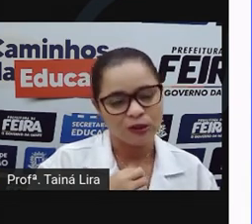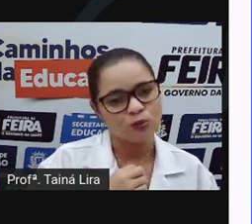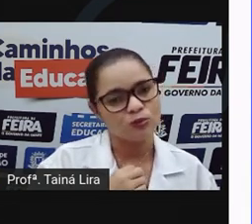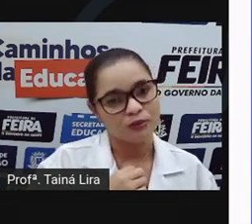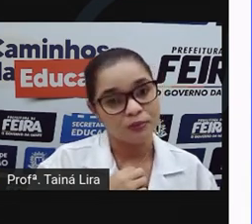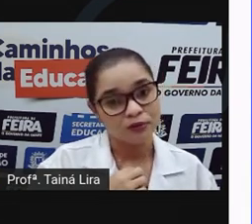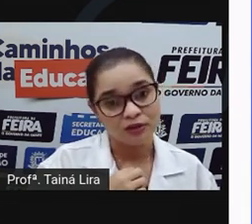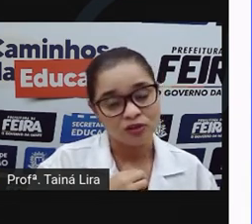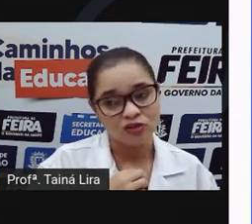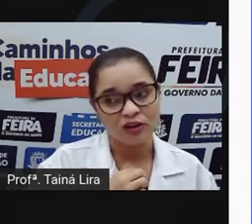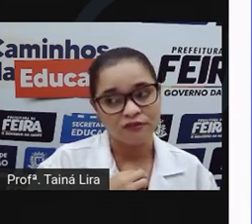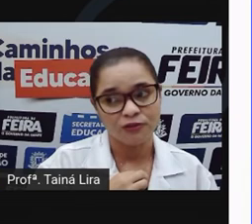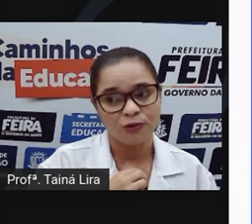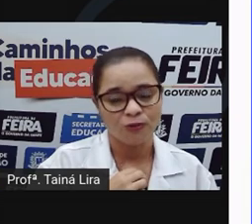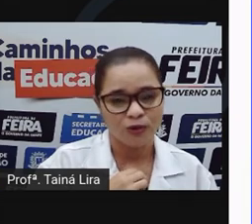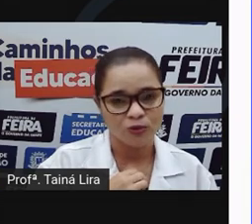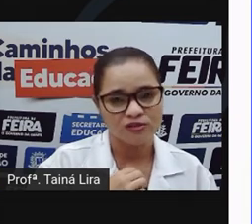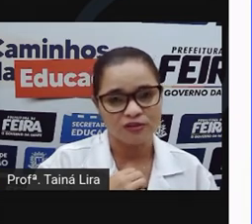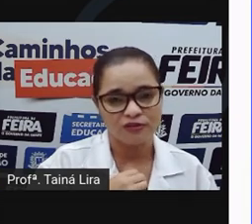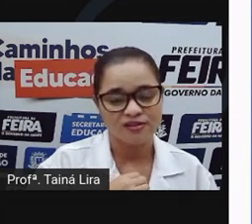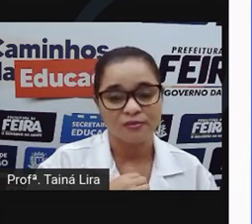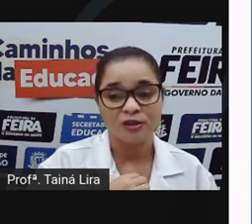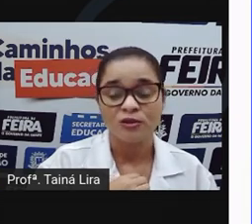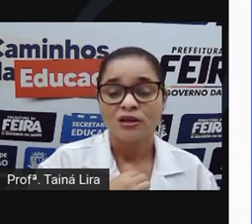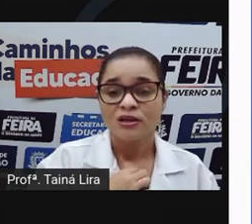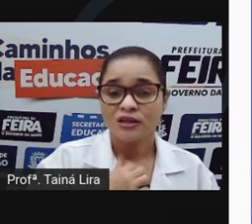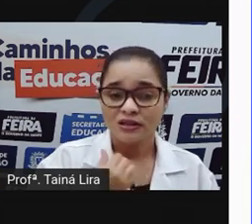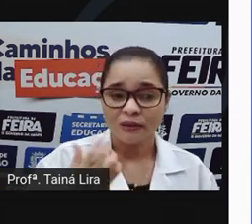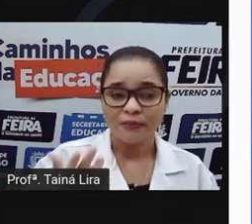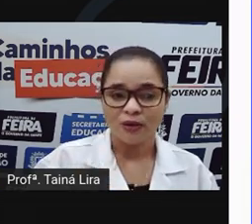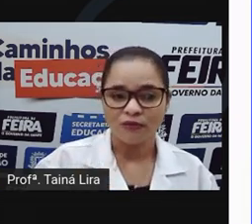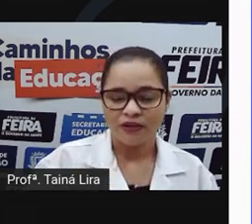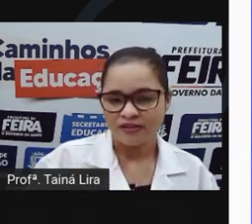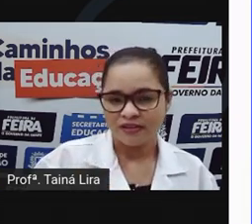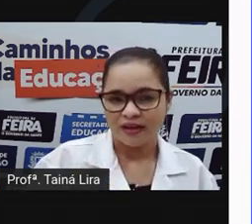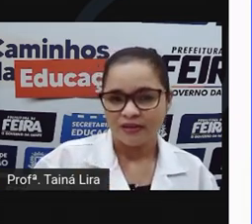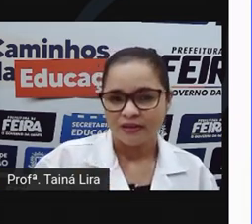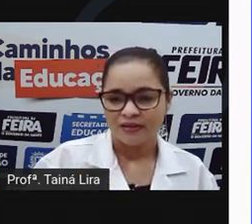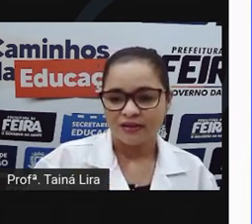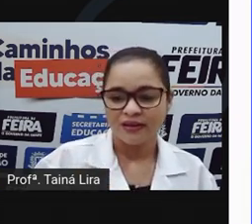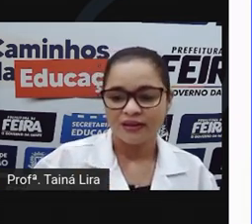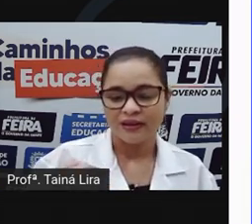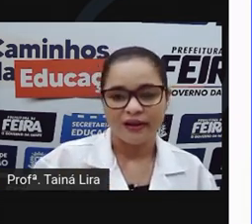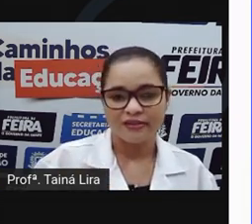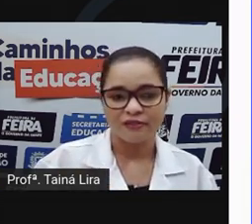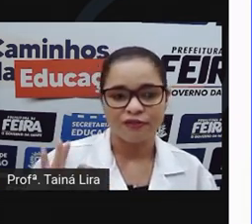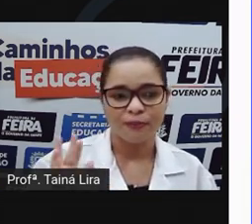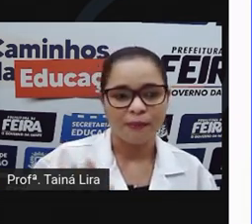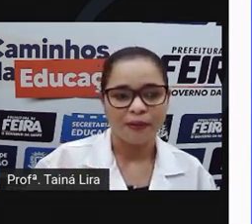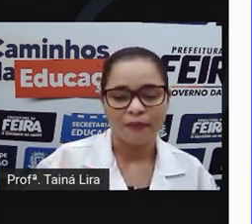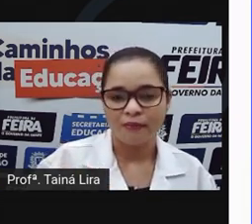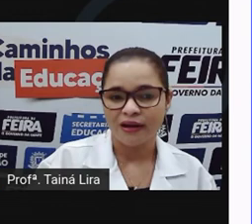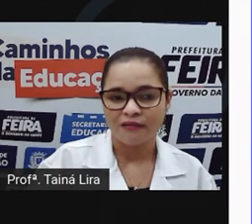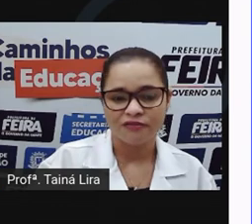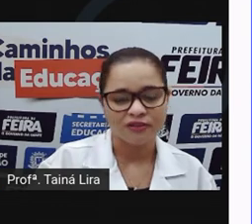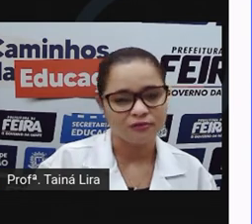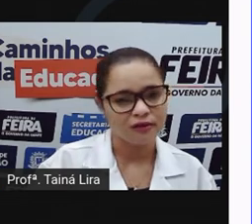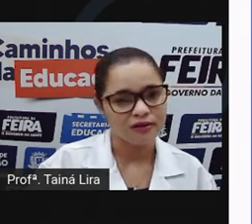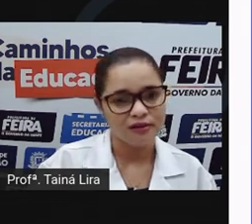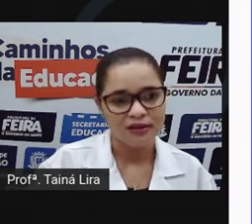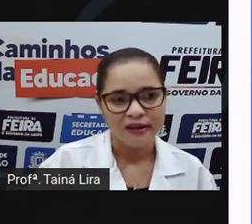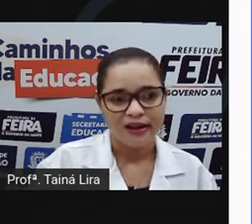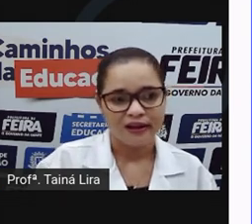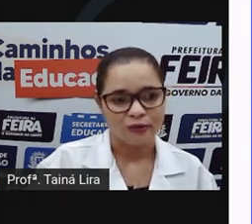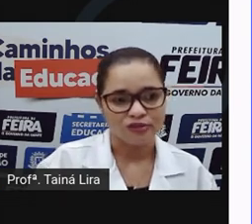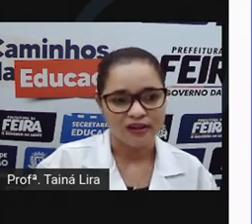em um adulto é importante, né? Viu alguma coisa aí, um vazamento? E também conversar, né, em casa, viu o papai e a mamãe lavando